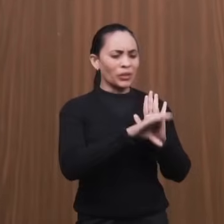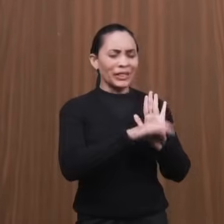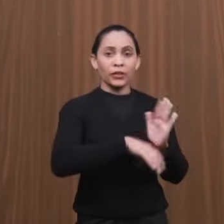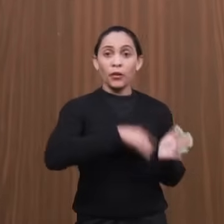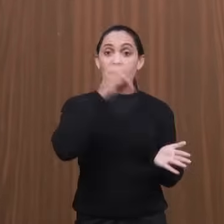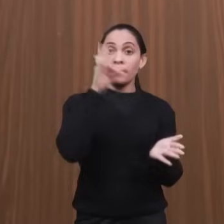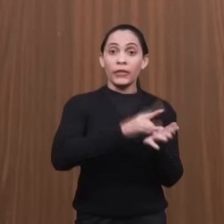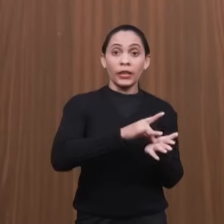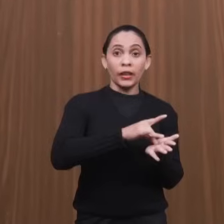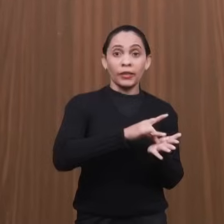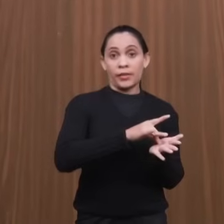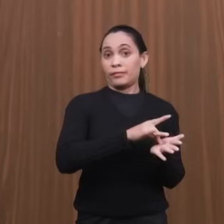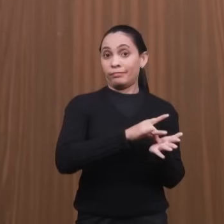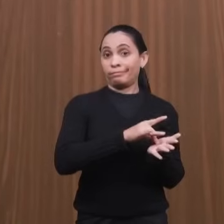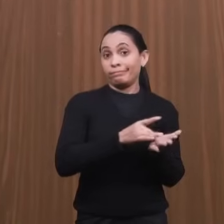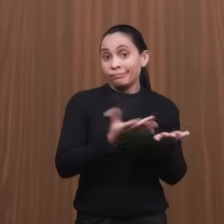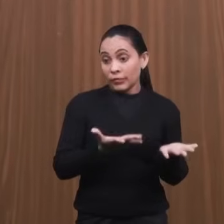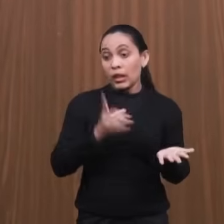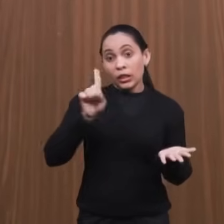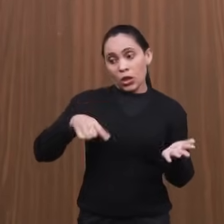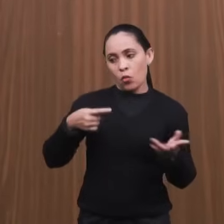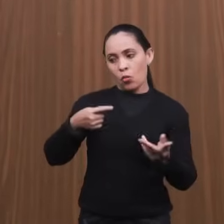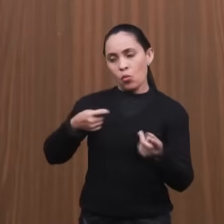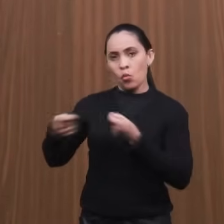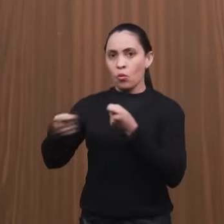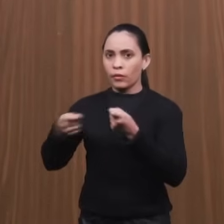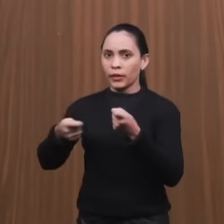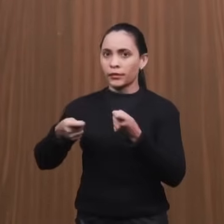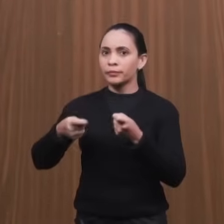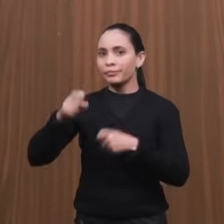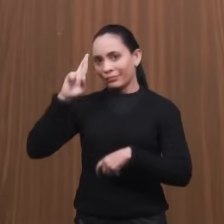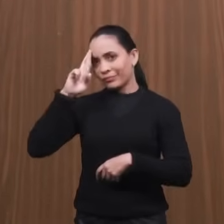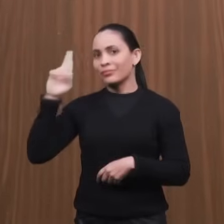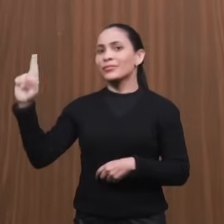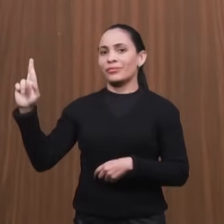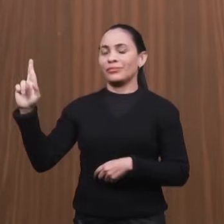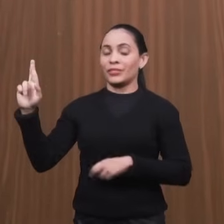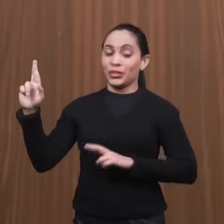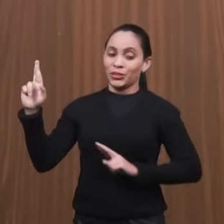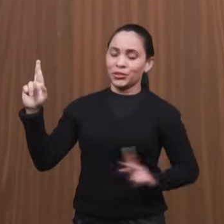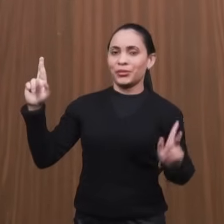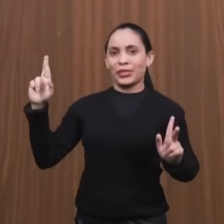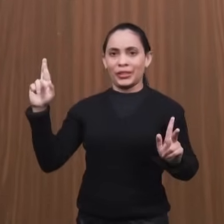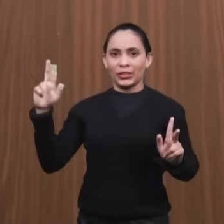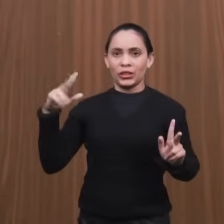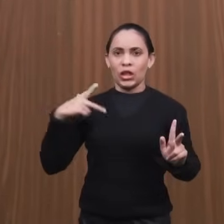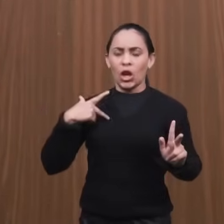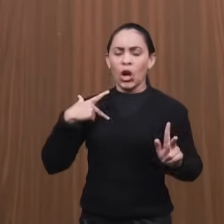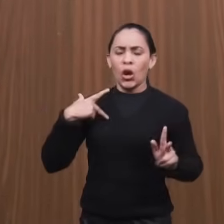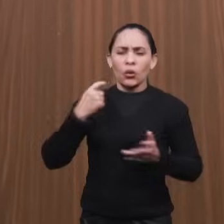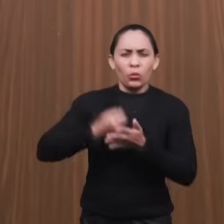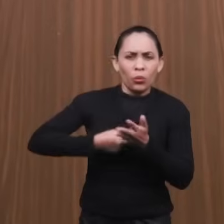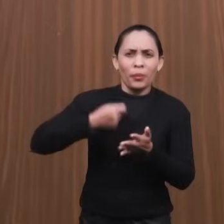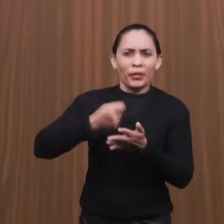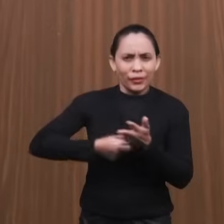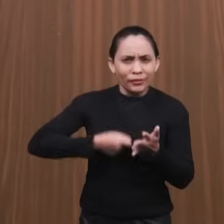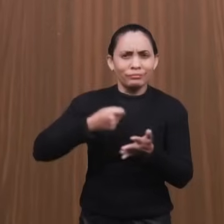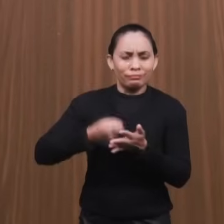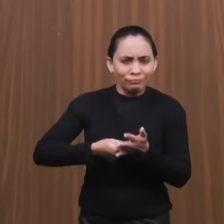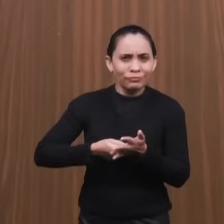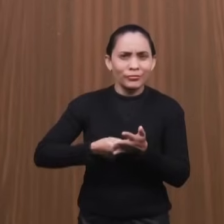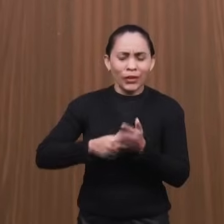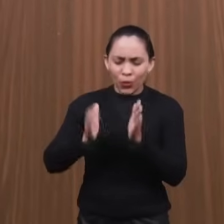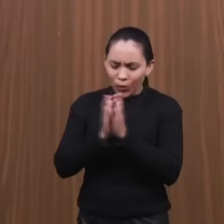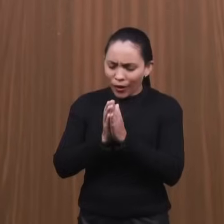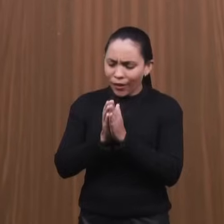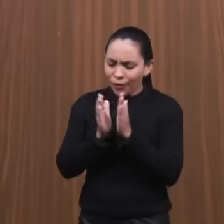original, que é este governo. Então, nós podemos dizer, meus amados, que batalhar pela fé é lutar